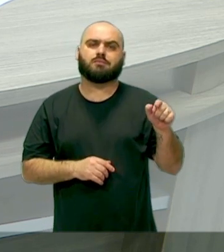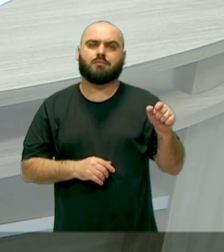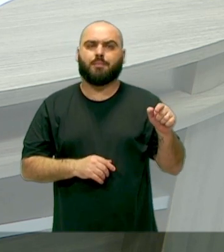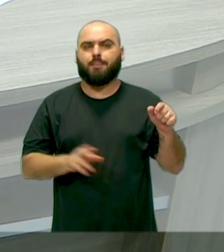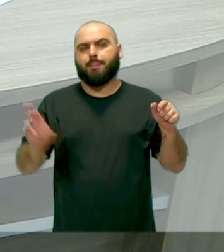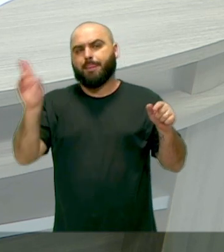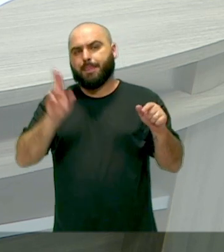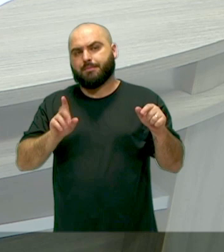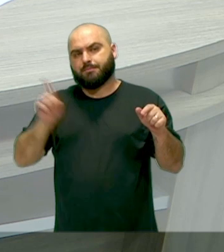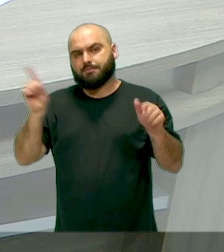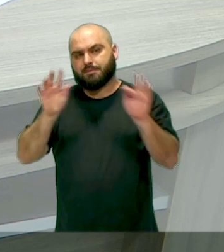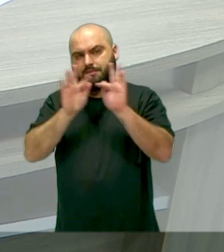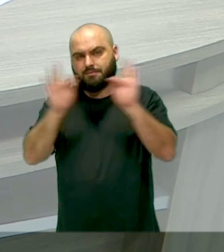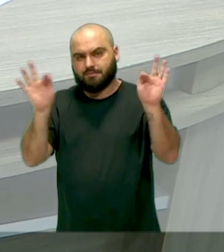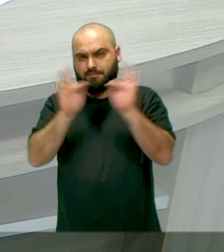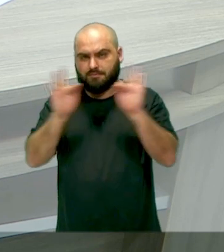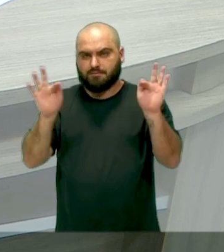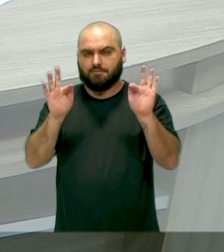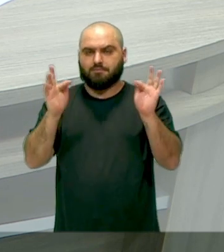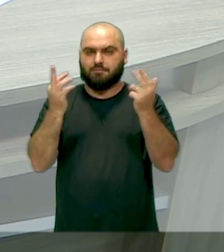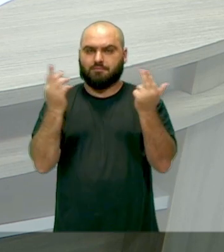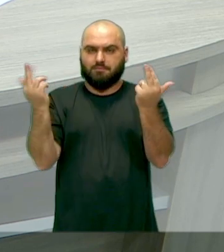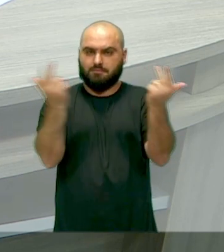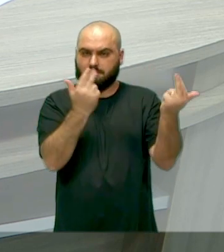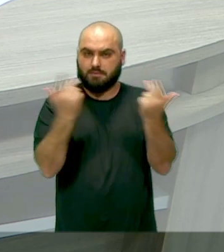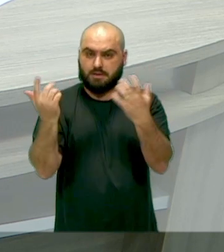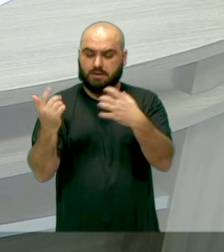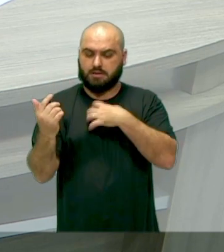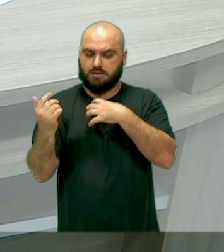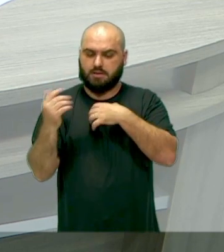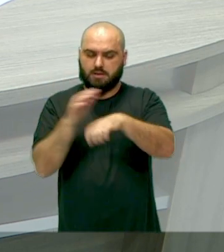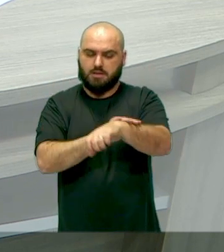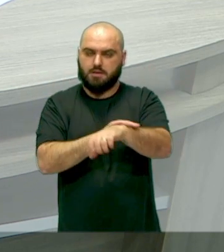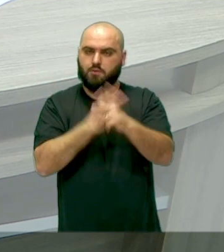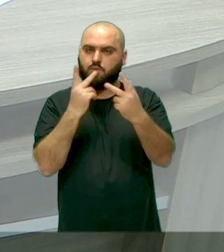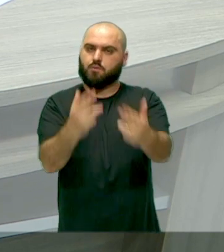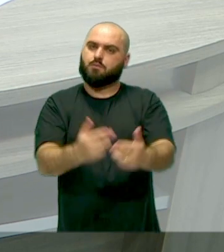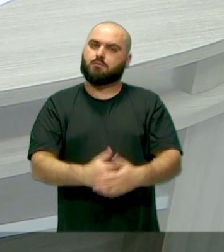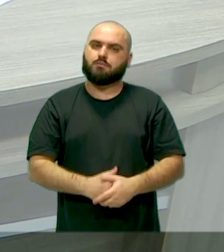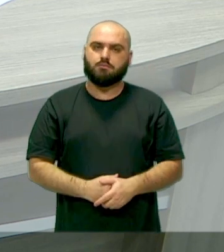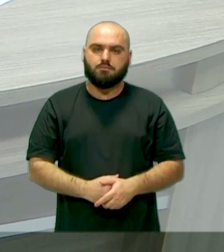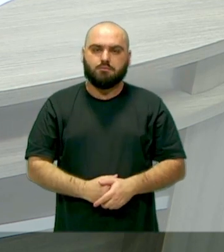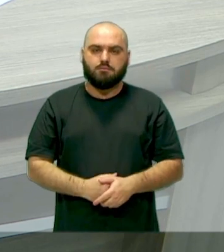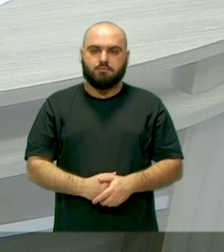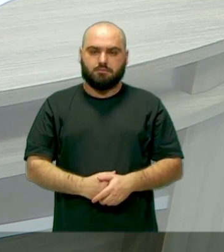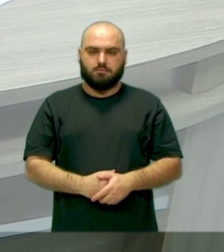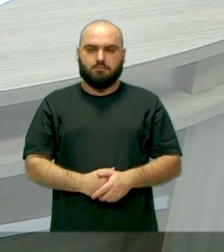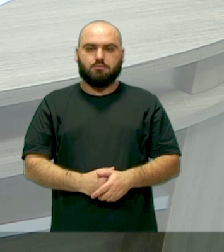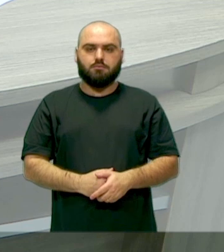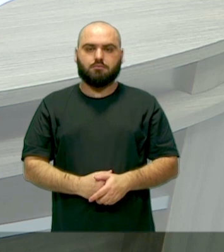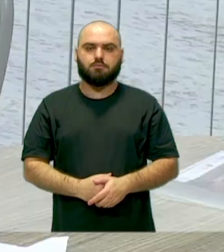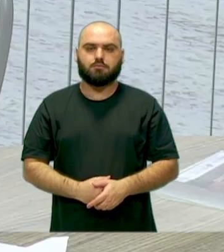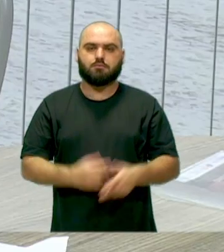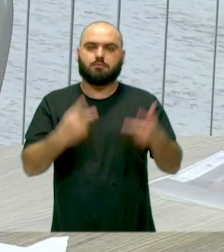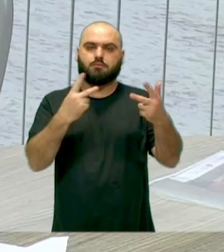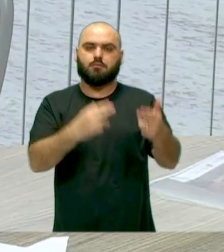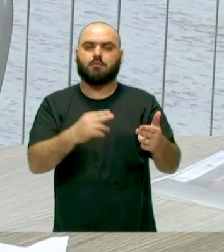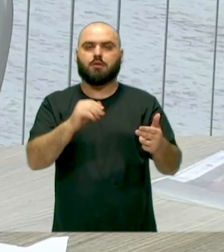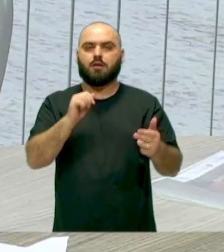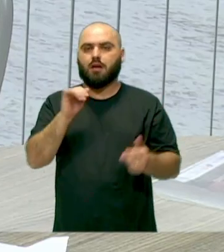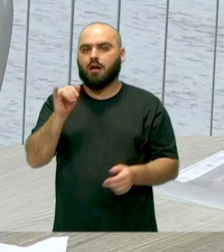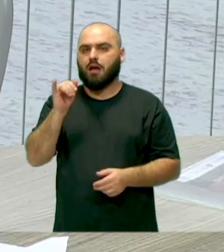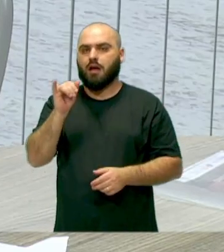gosto muito dessa frase, igualdade a gente sente na pele. É igual a questão do álcool,